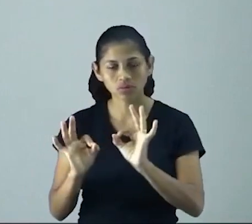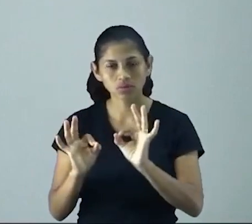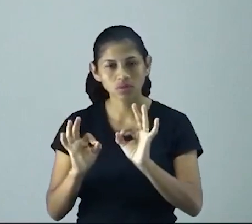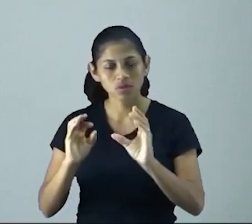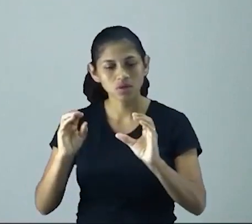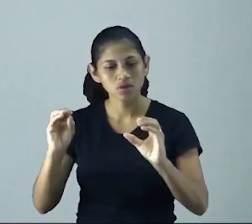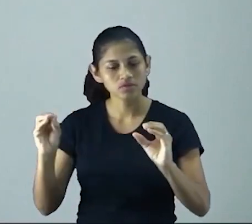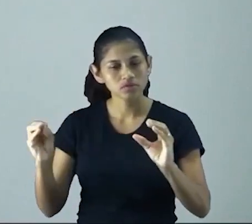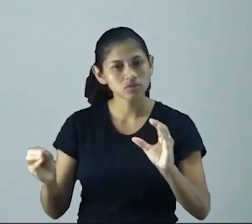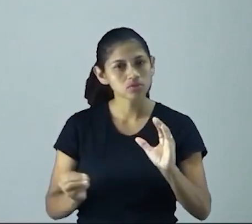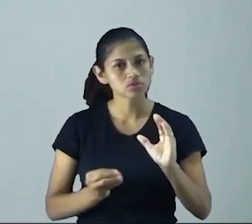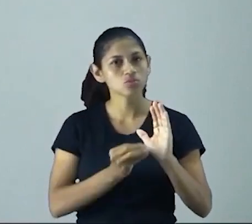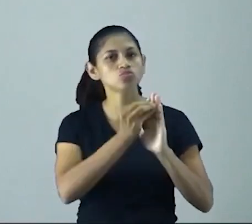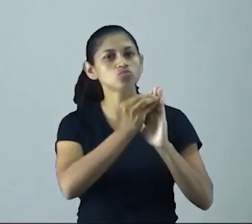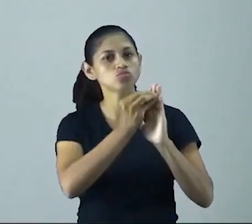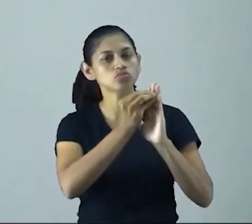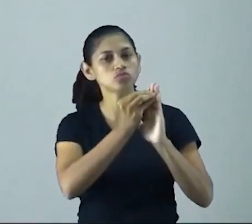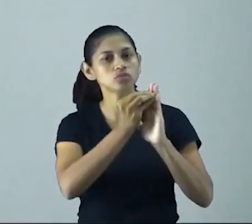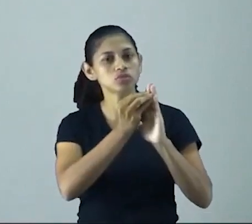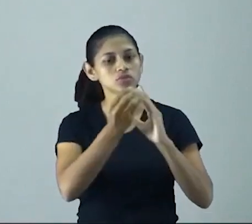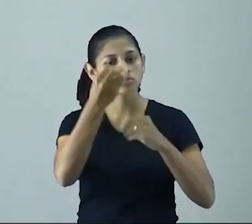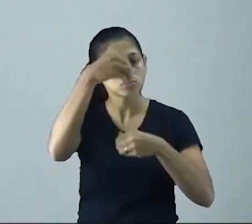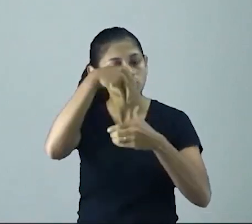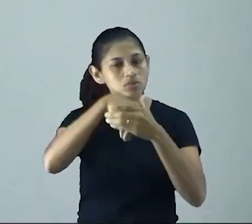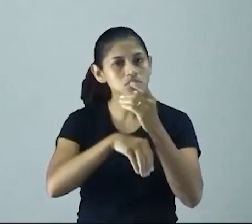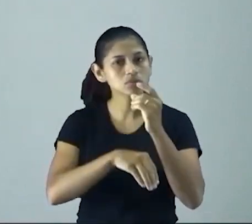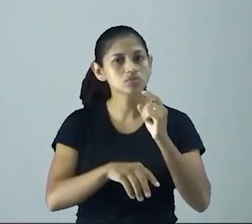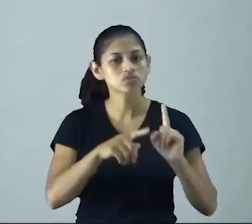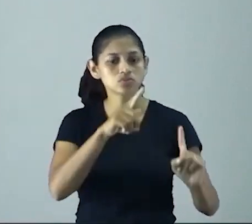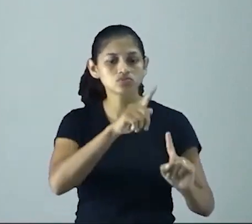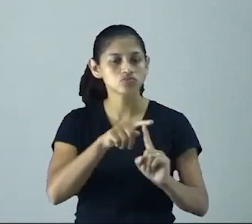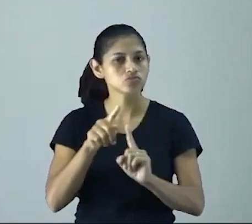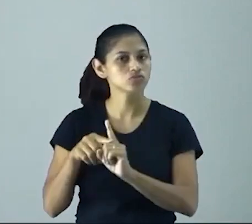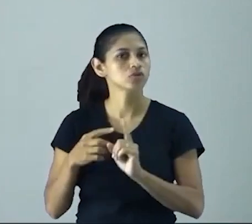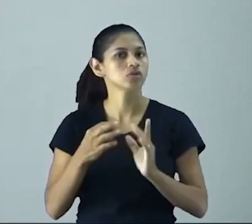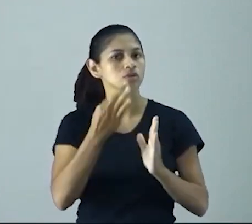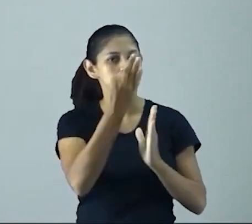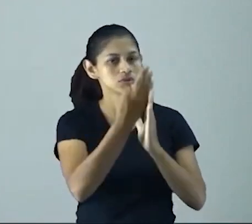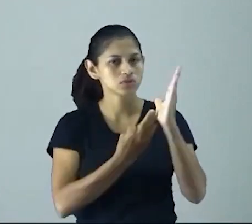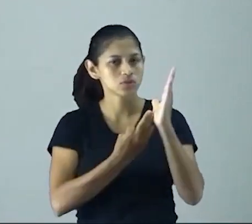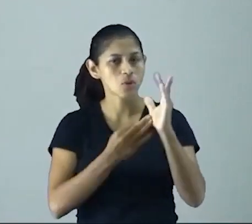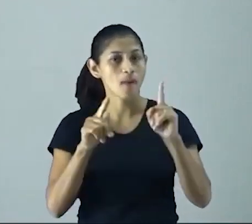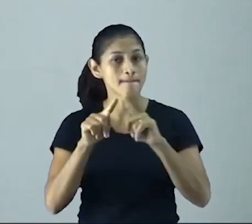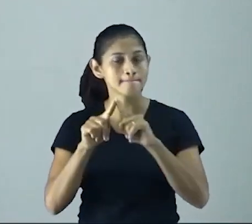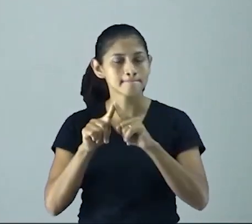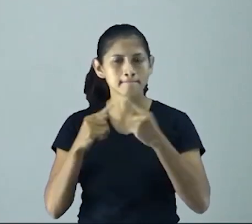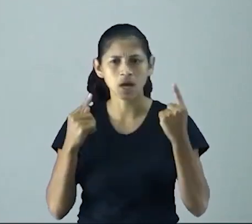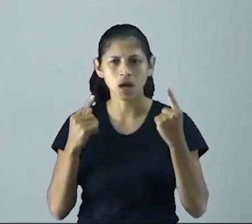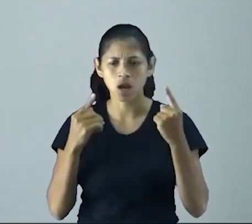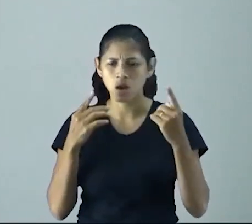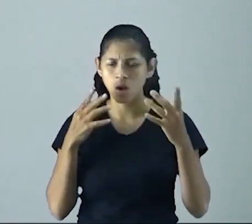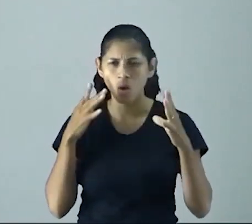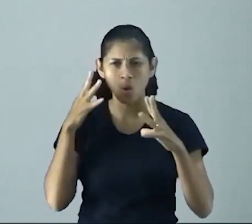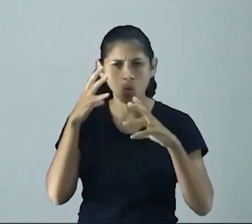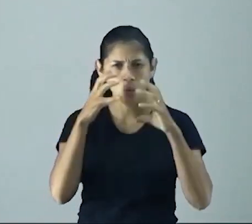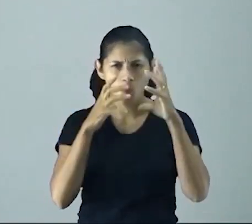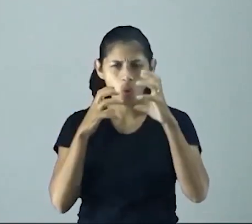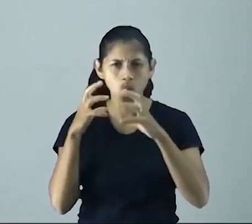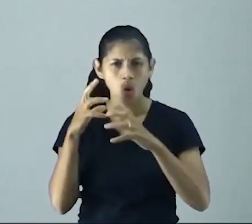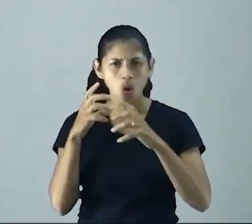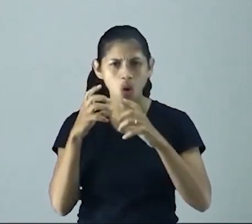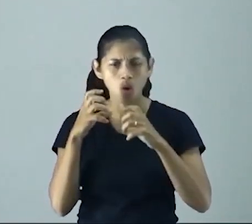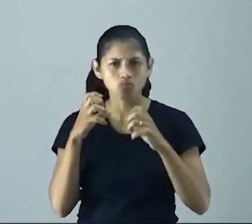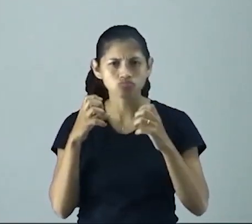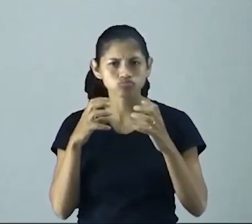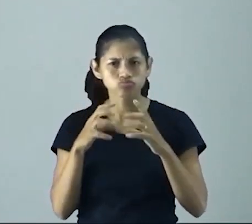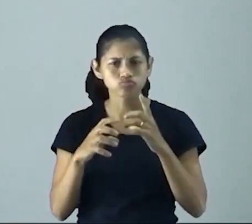ali dentro de uma tipologia textual. Só que a gente não pode confundir tipologia, né, tipo textual,